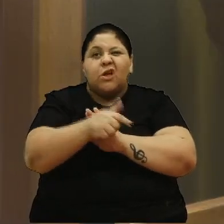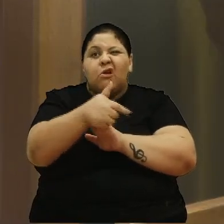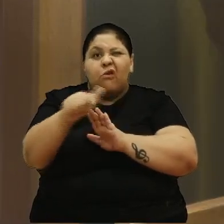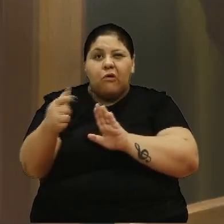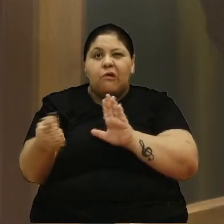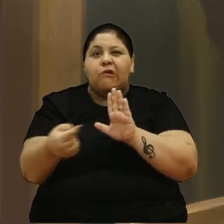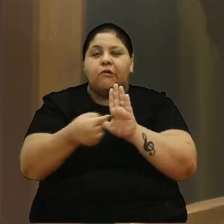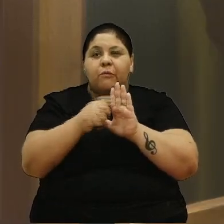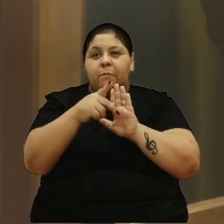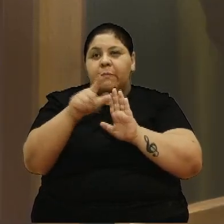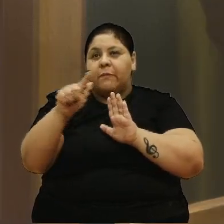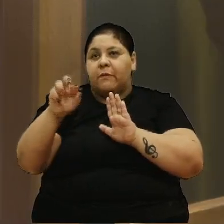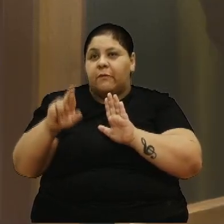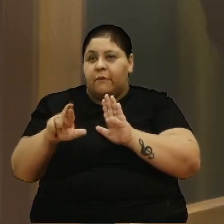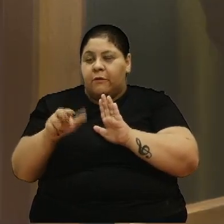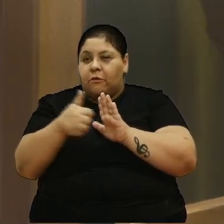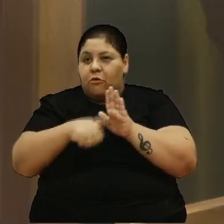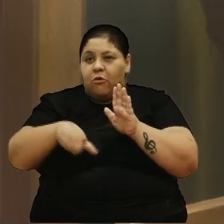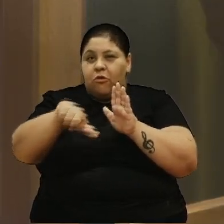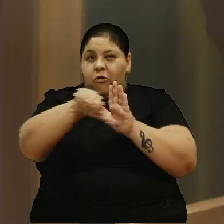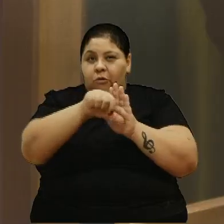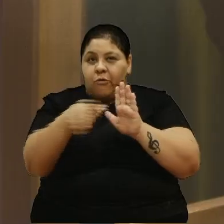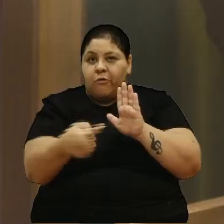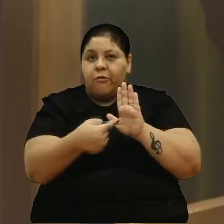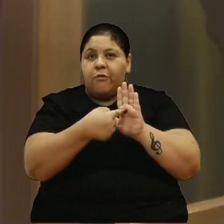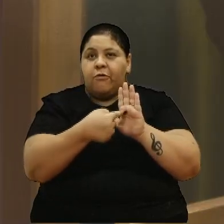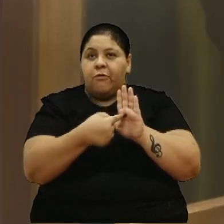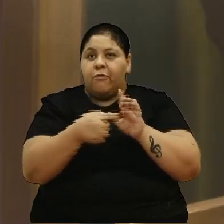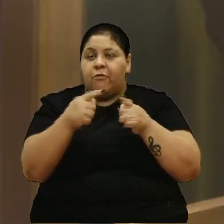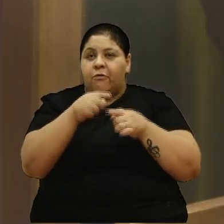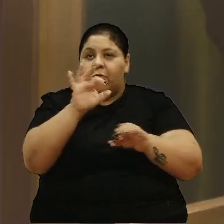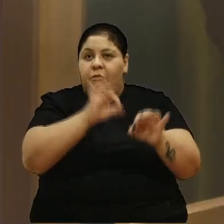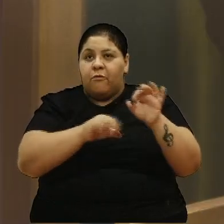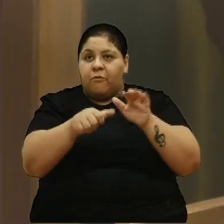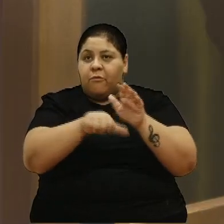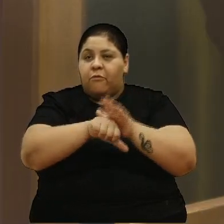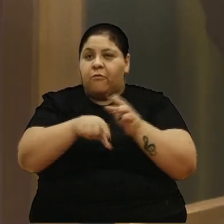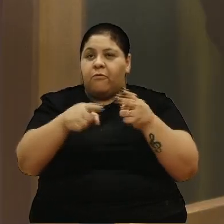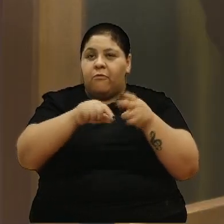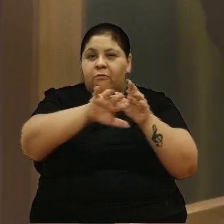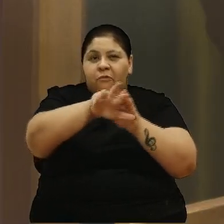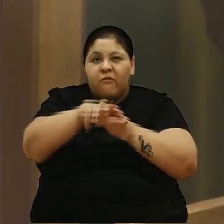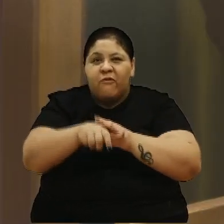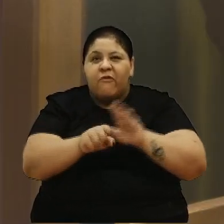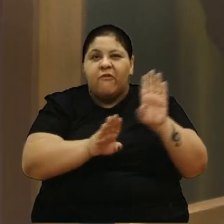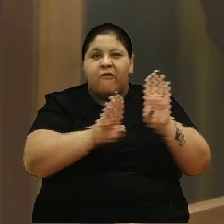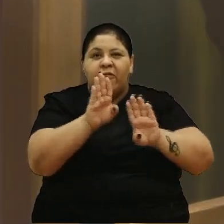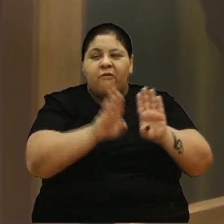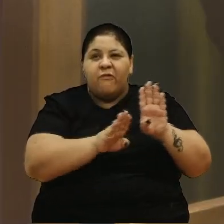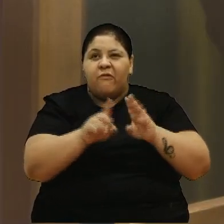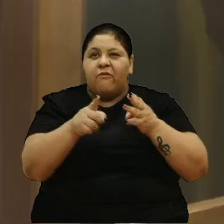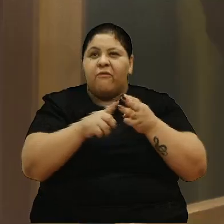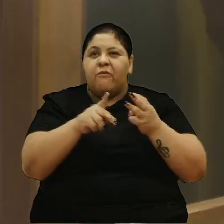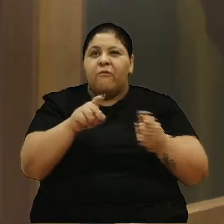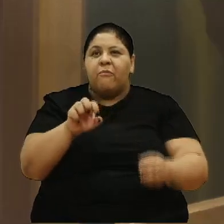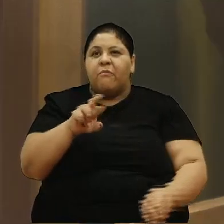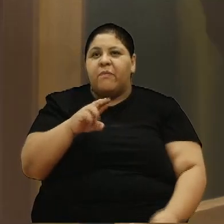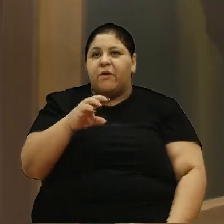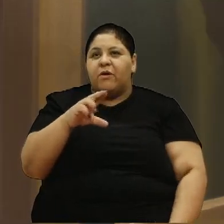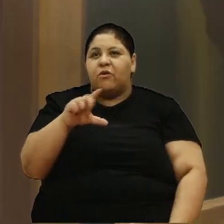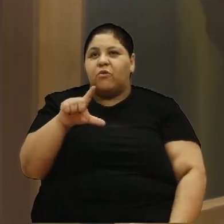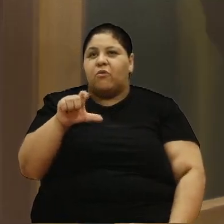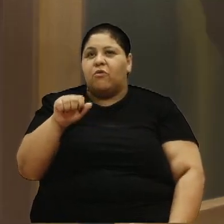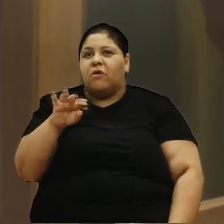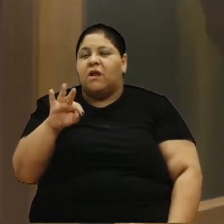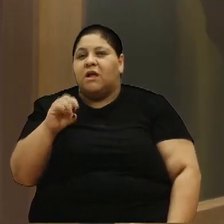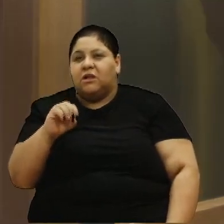denúncia da PGR, os crimes pelos quais está sendo denunciado, ó, organização criminosa, fraude em licitação, peculato e corrupção ativa. O